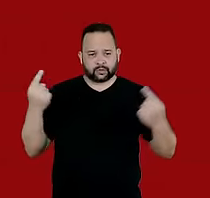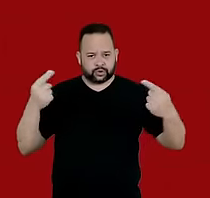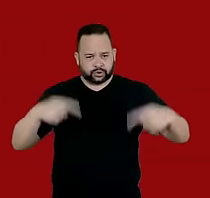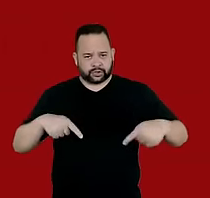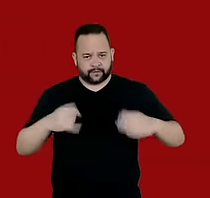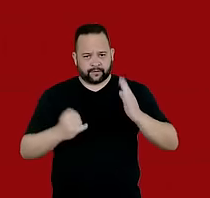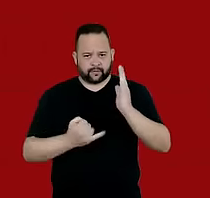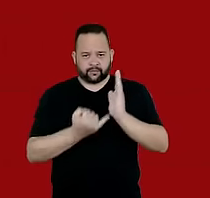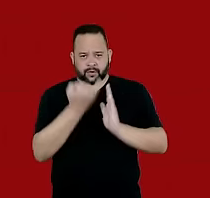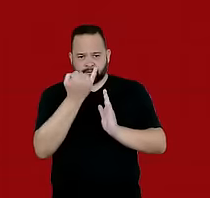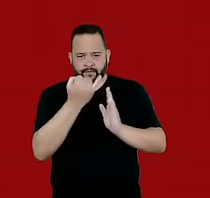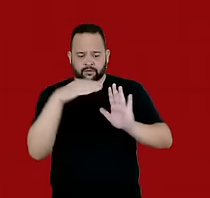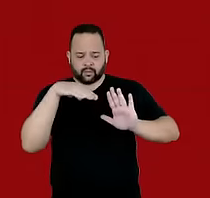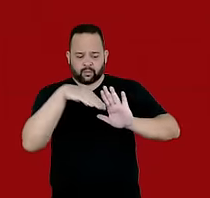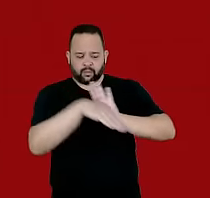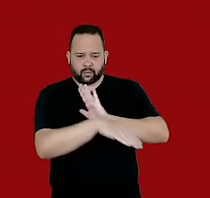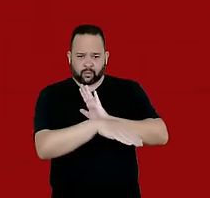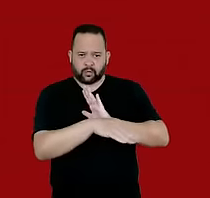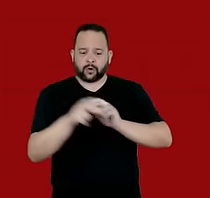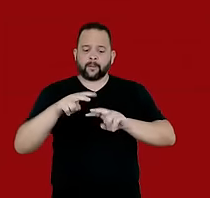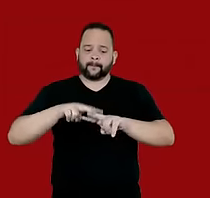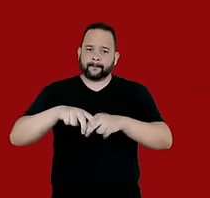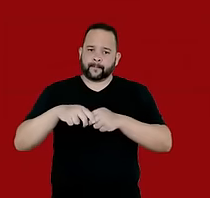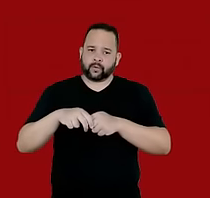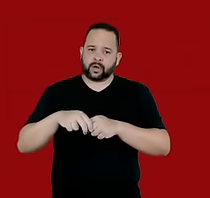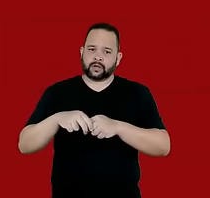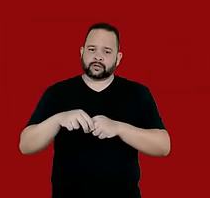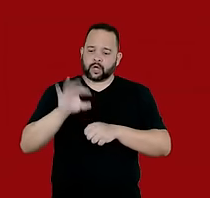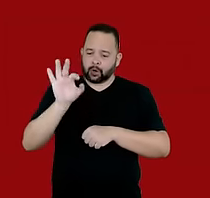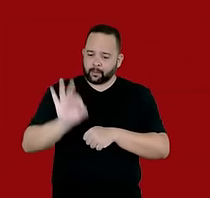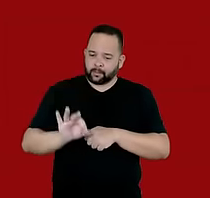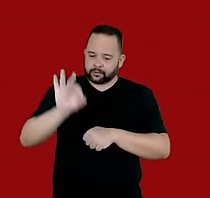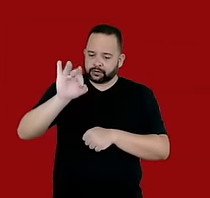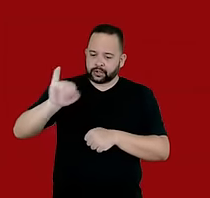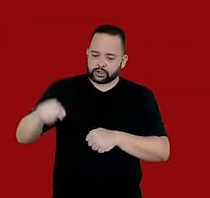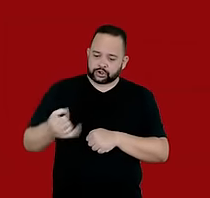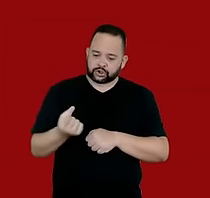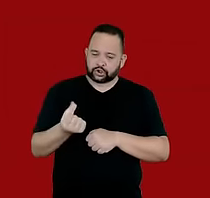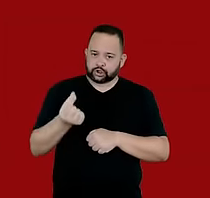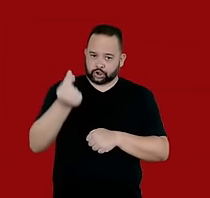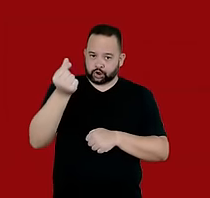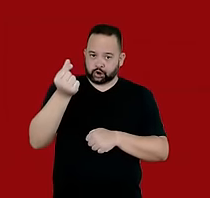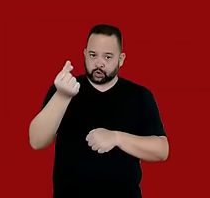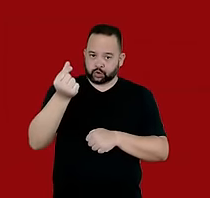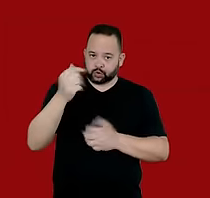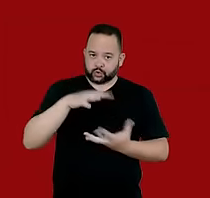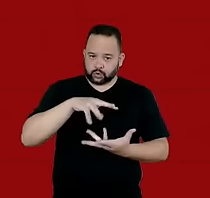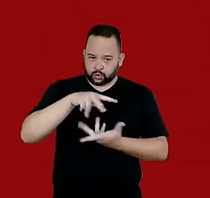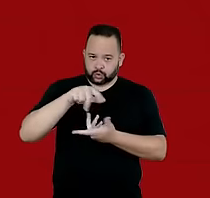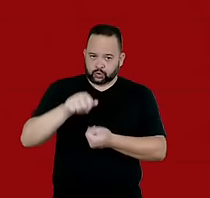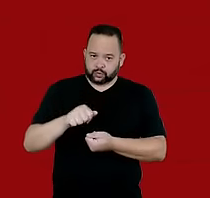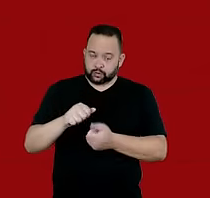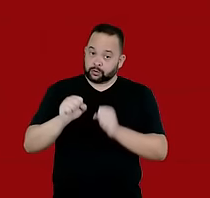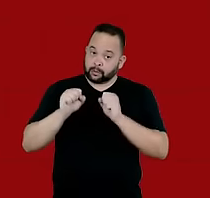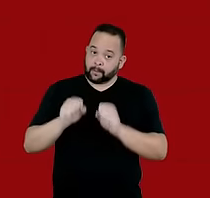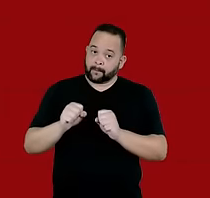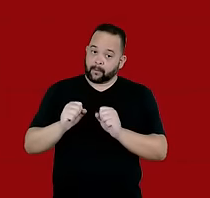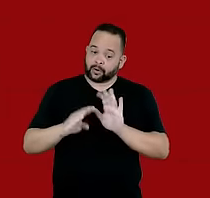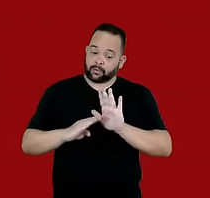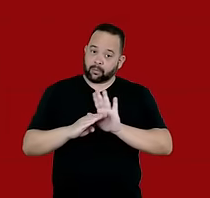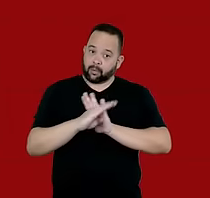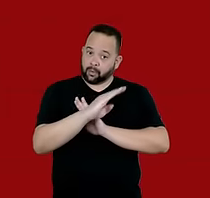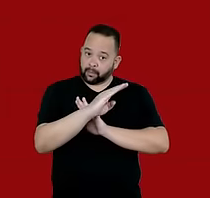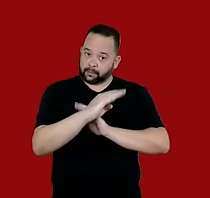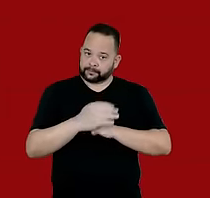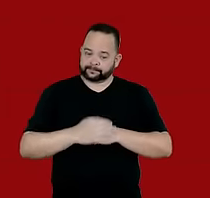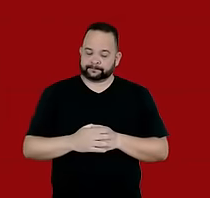provavelmente a taxa de juros as taxas de juros internacionais podem né Eh ficar mais alta por mais tempo e